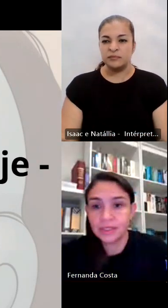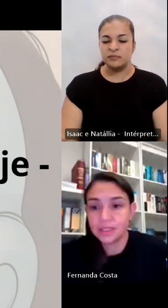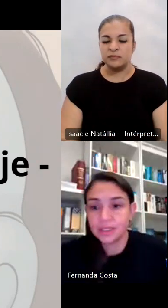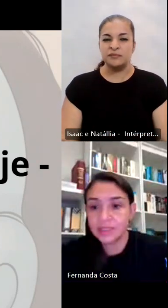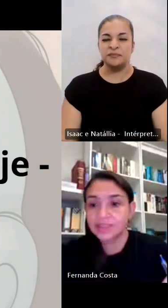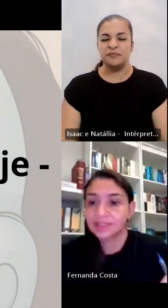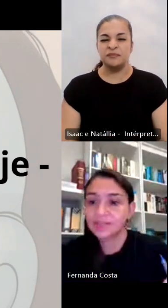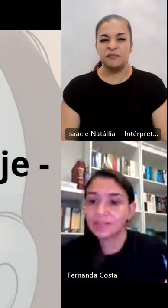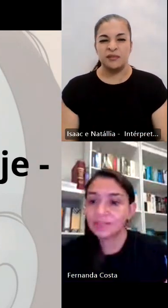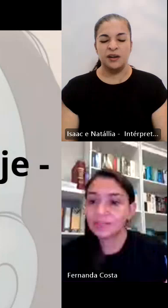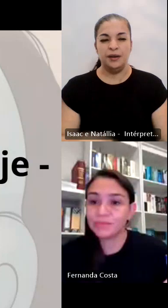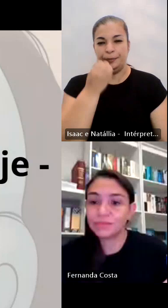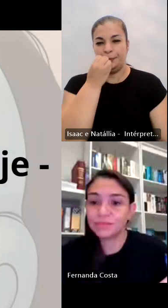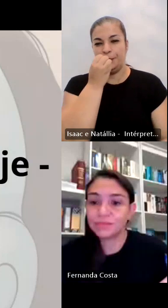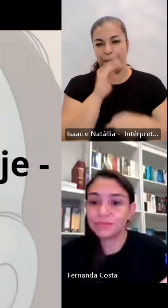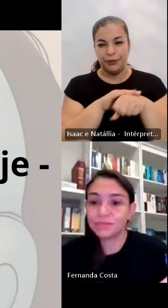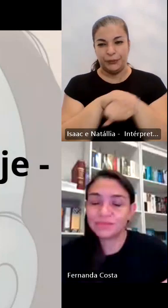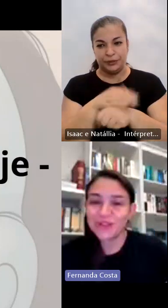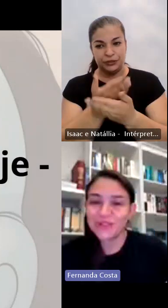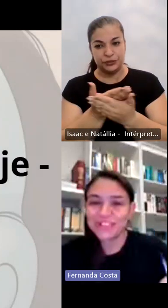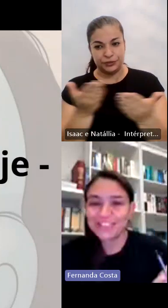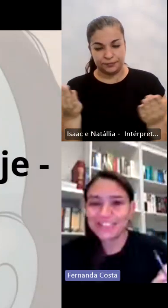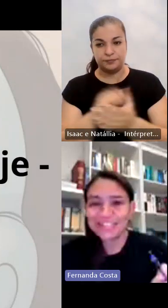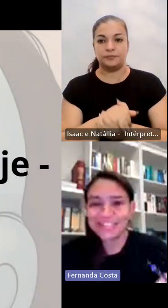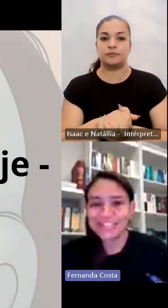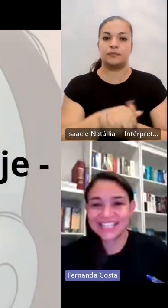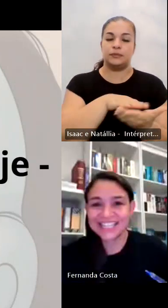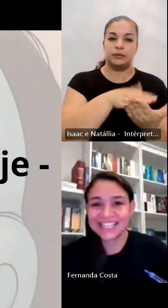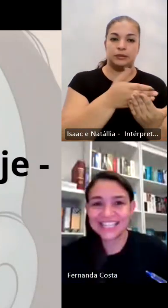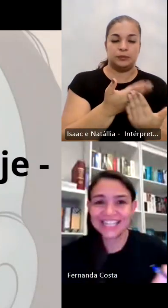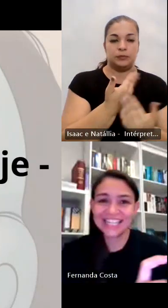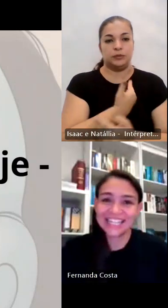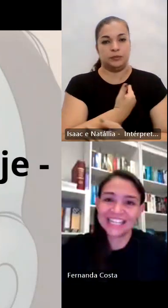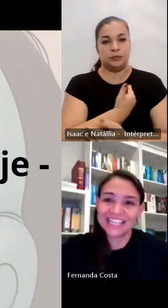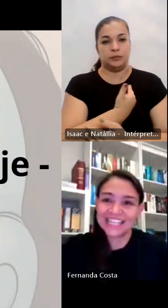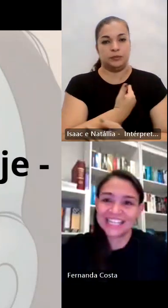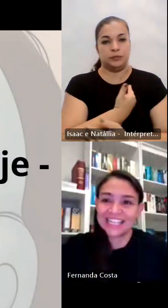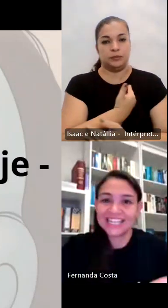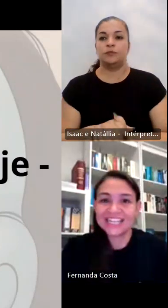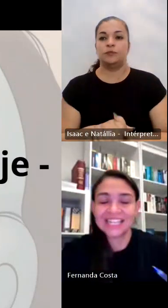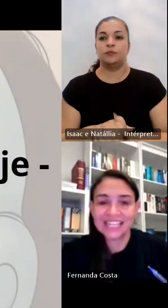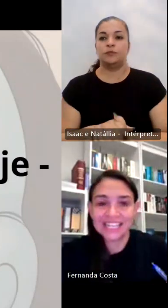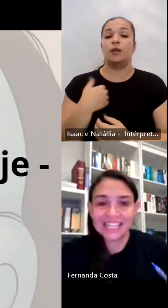Professora, boa noite para os colegas, para os Boa noite. intérpretes. Eu só queria